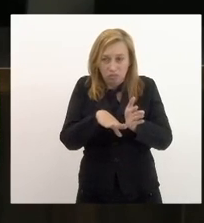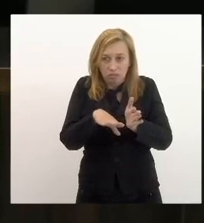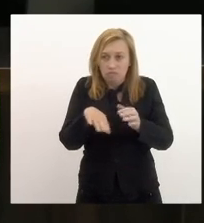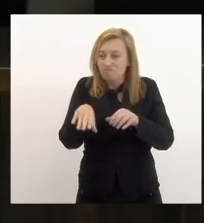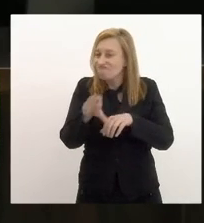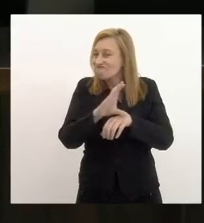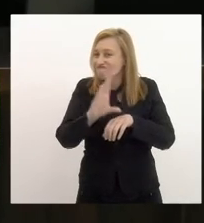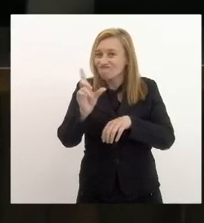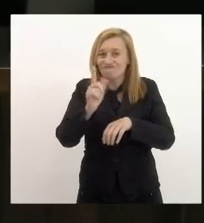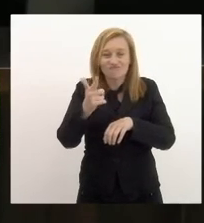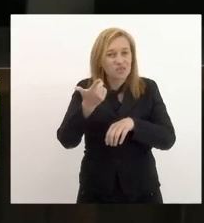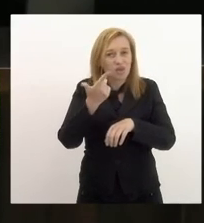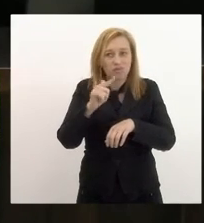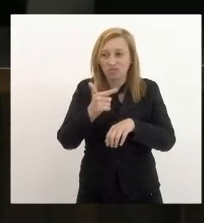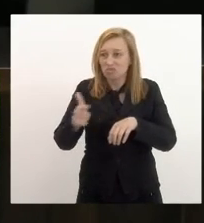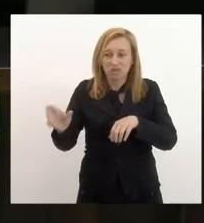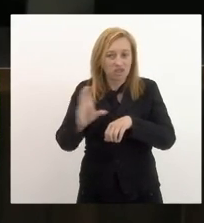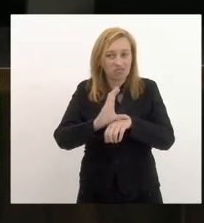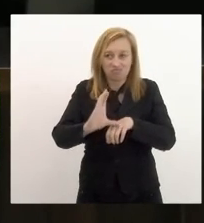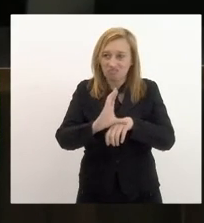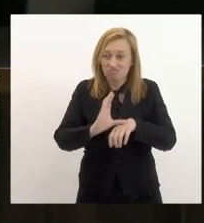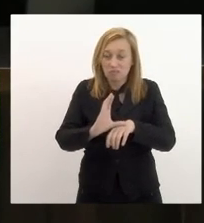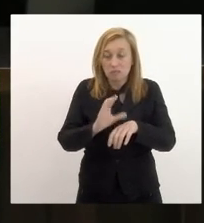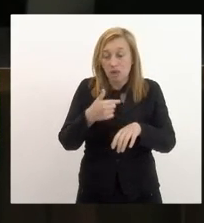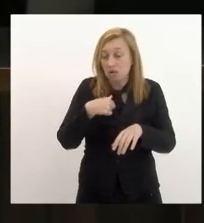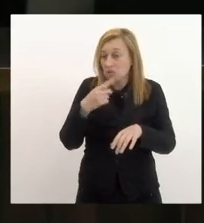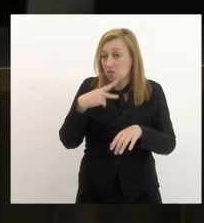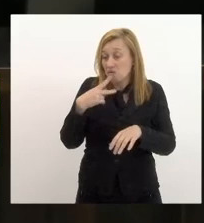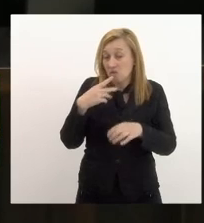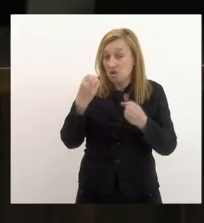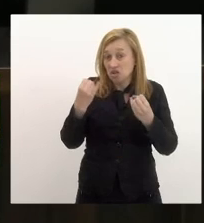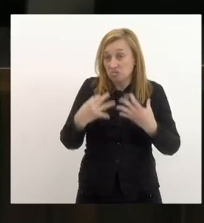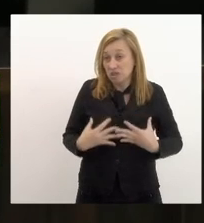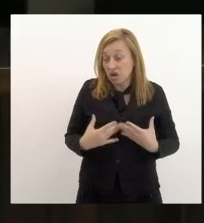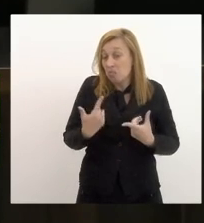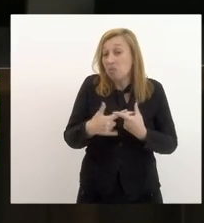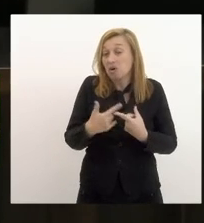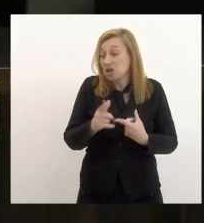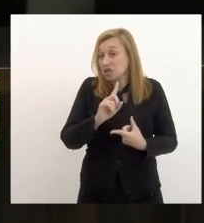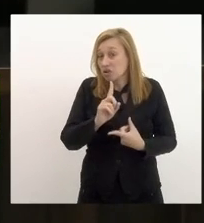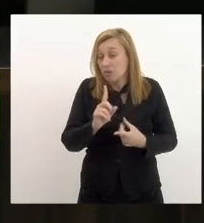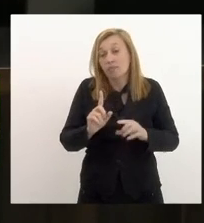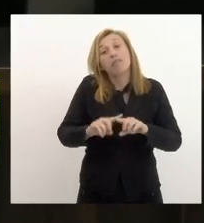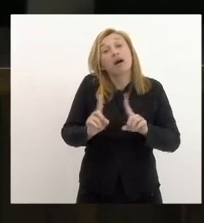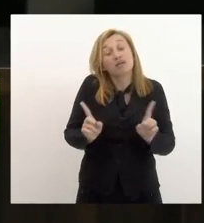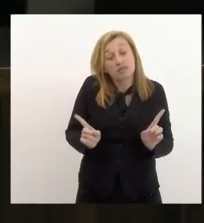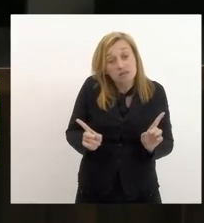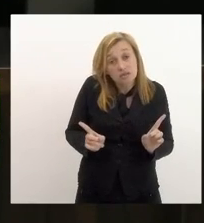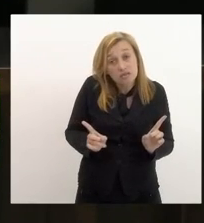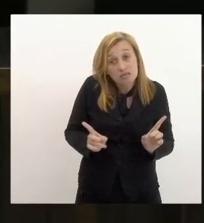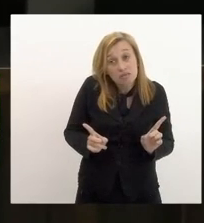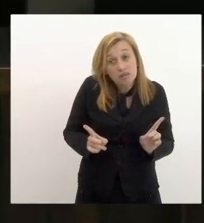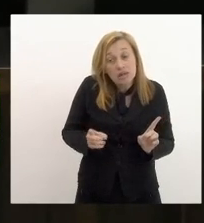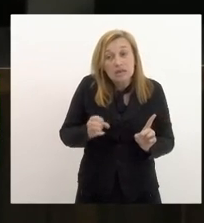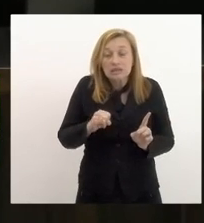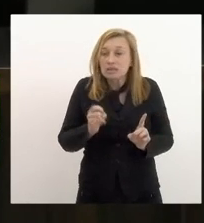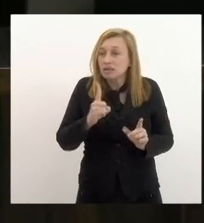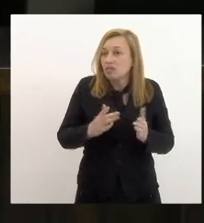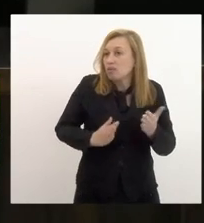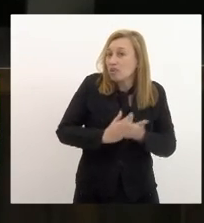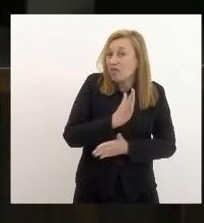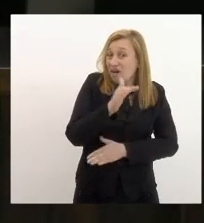inconstitucional não vou fazer aqui uma preleção que que ele é incondicional mas se não